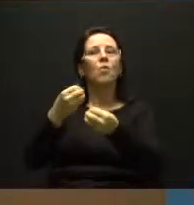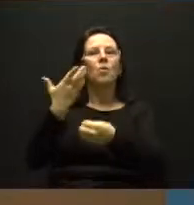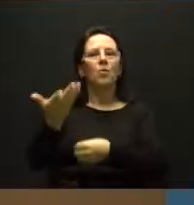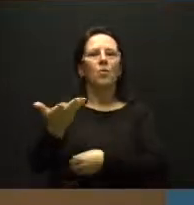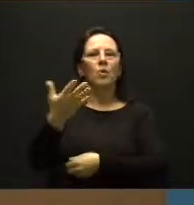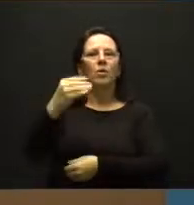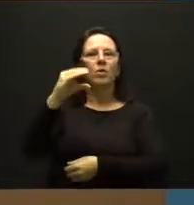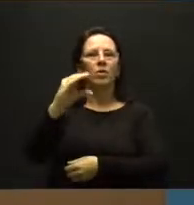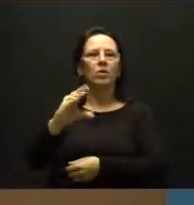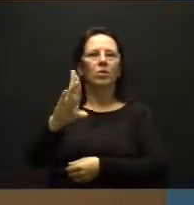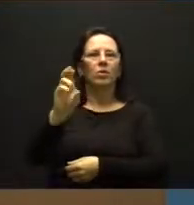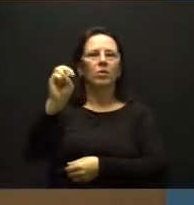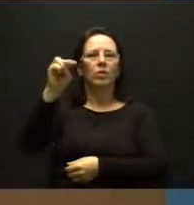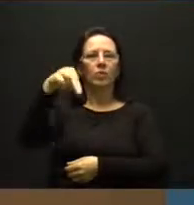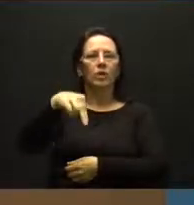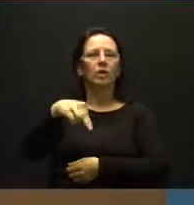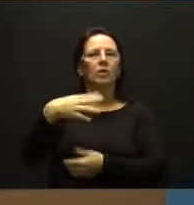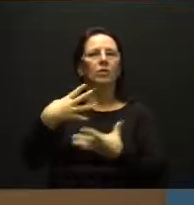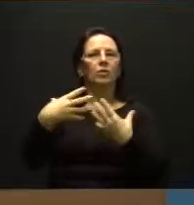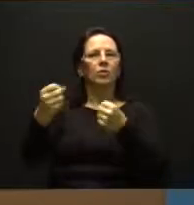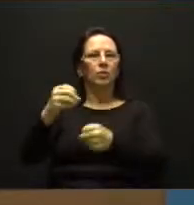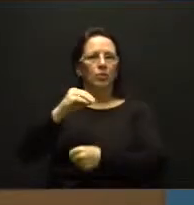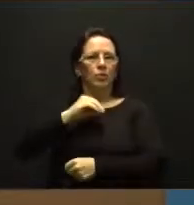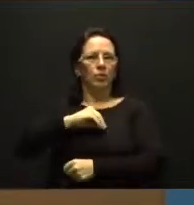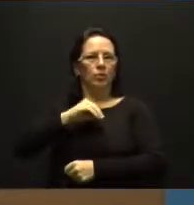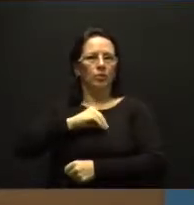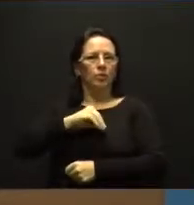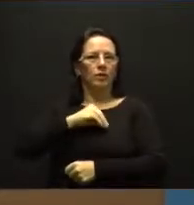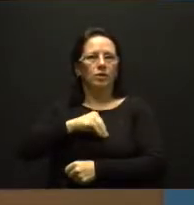receber como de